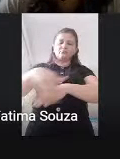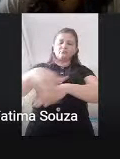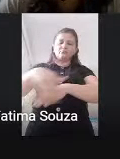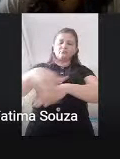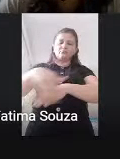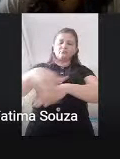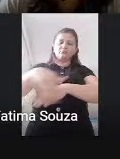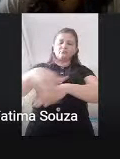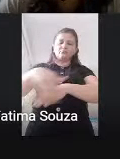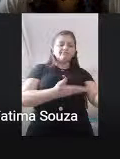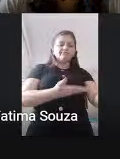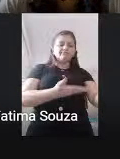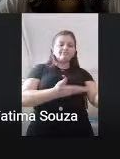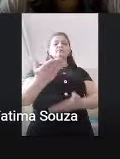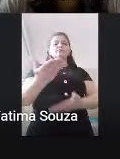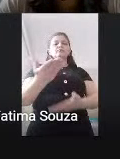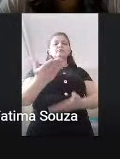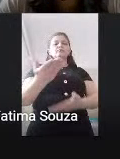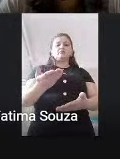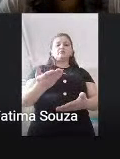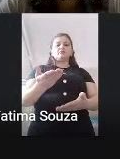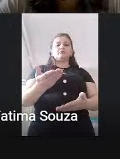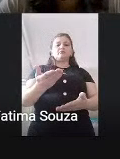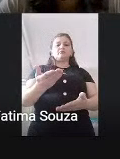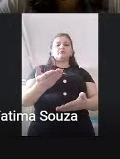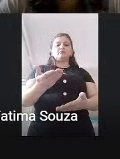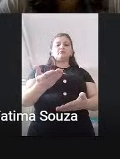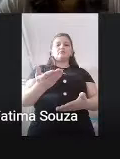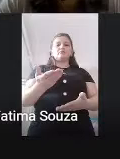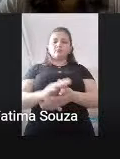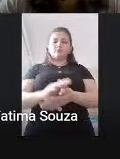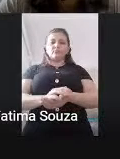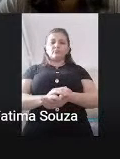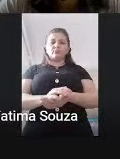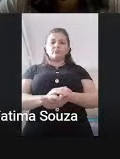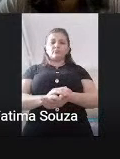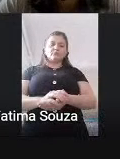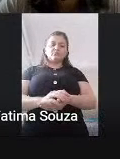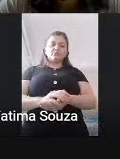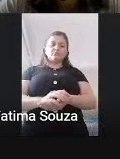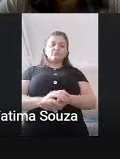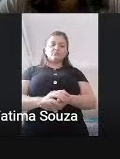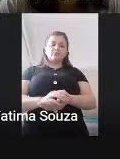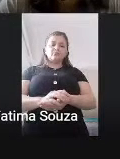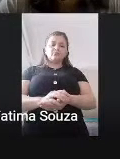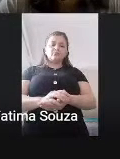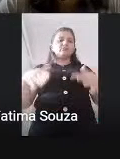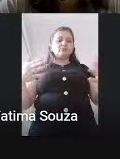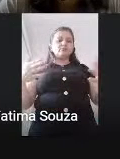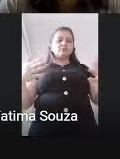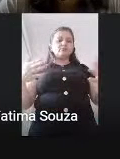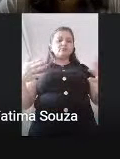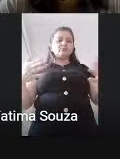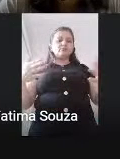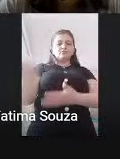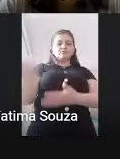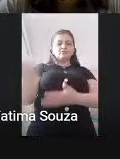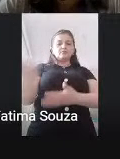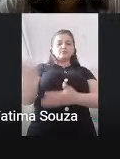com essas populações. Né? E aí se